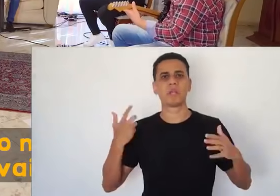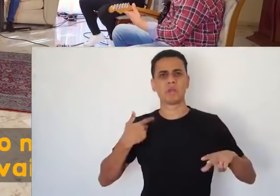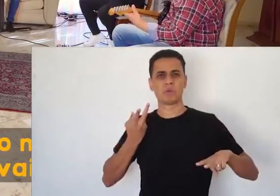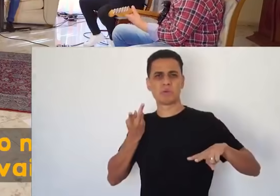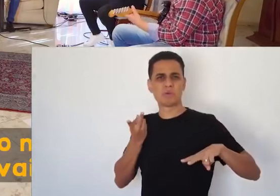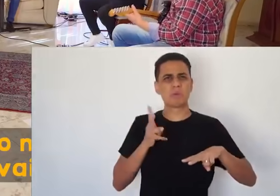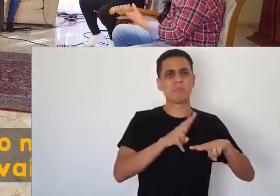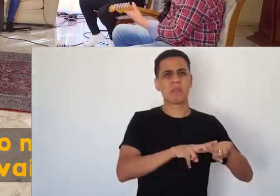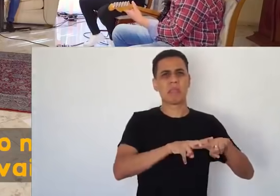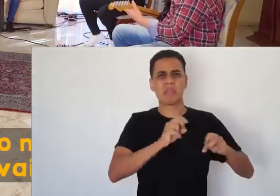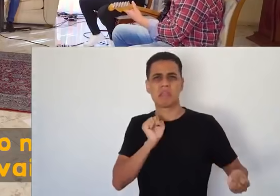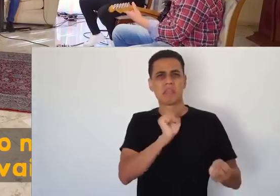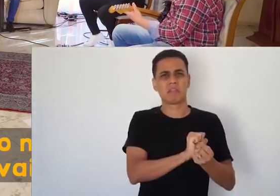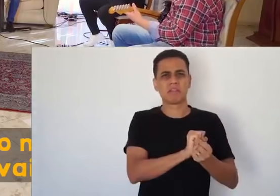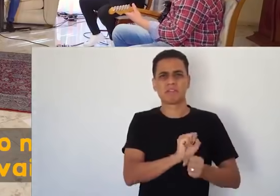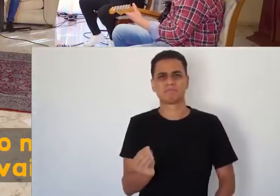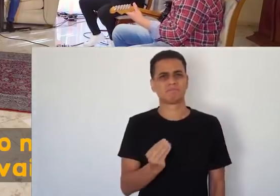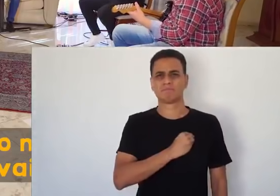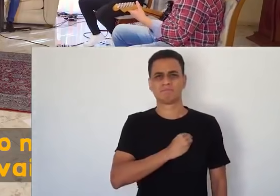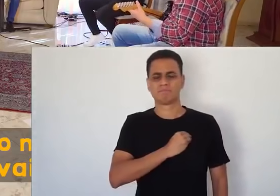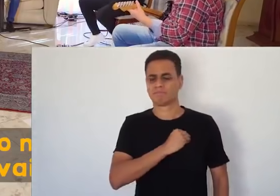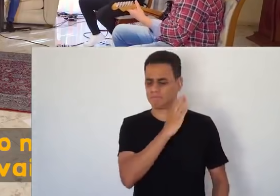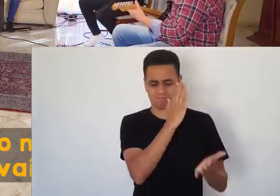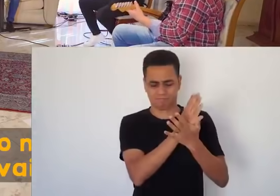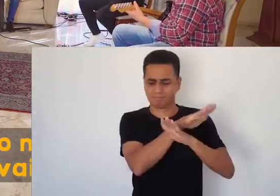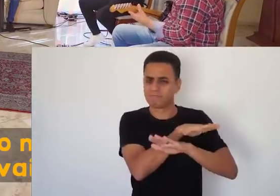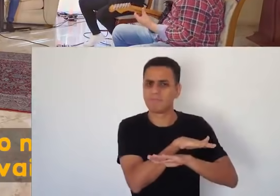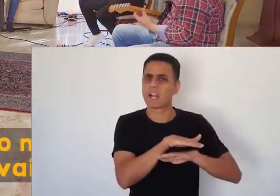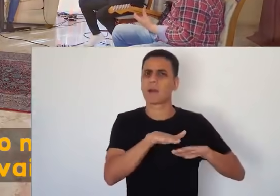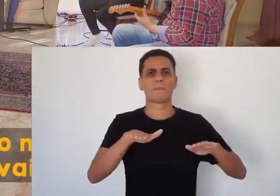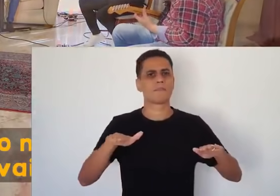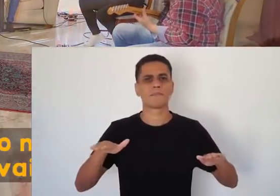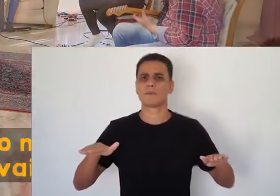Nunca mais o pecado vai me escravizar.